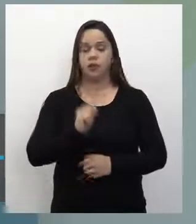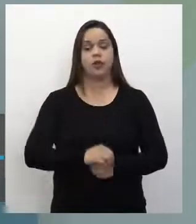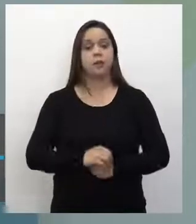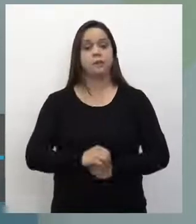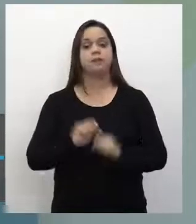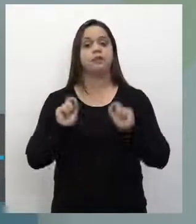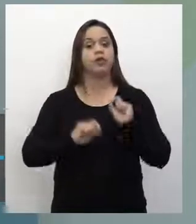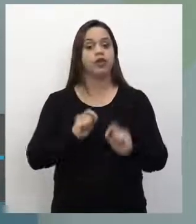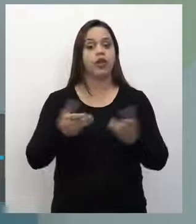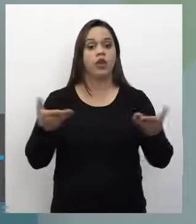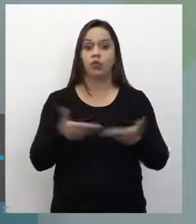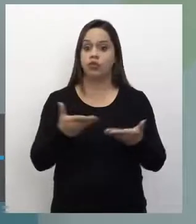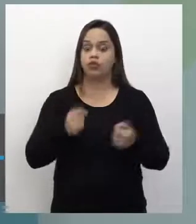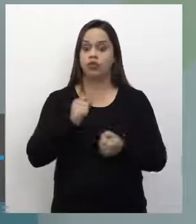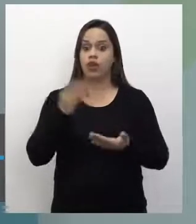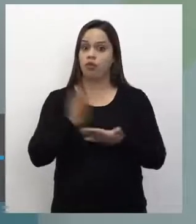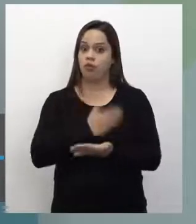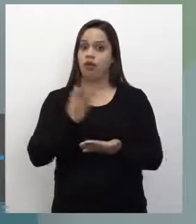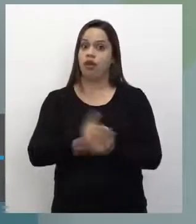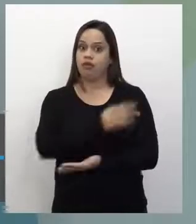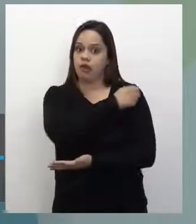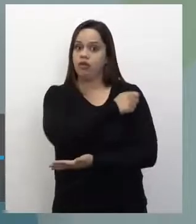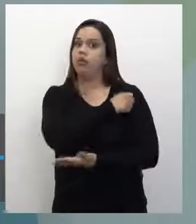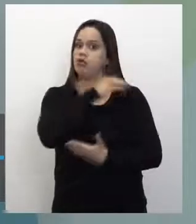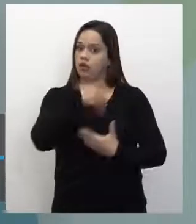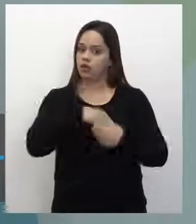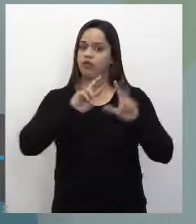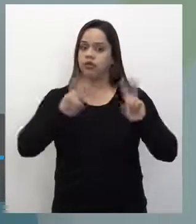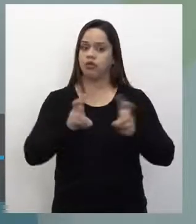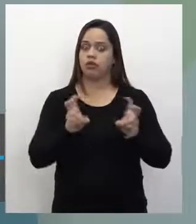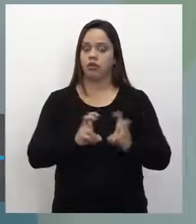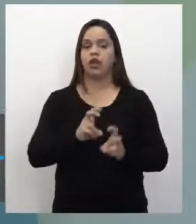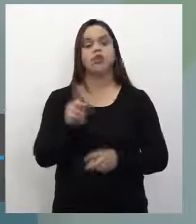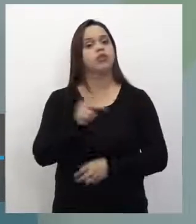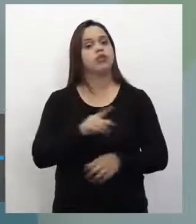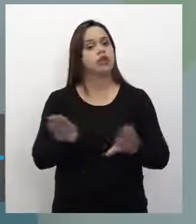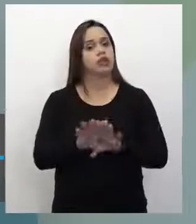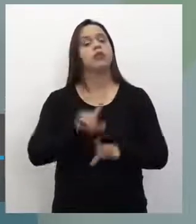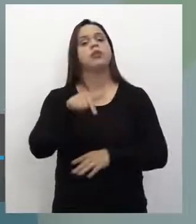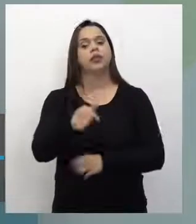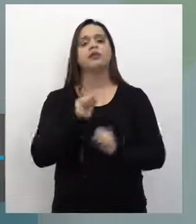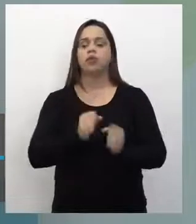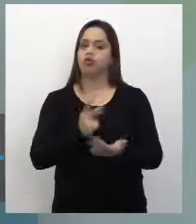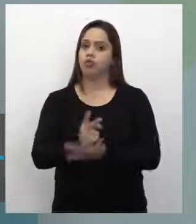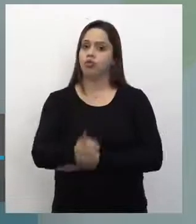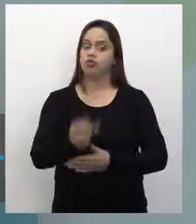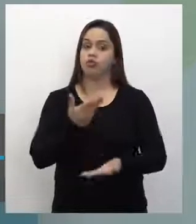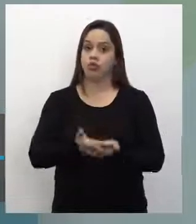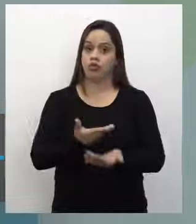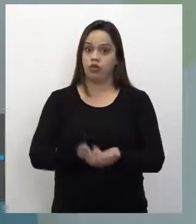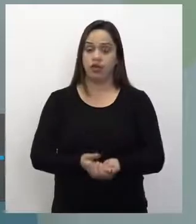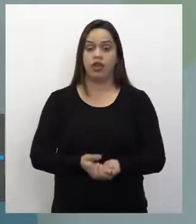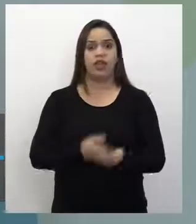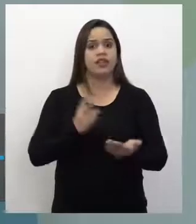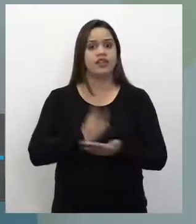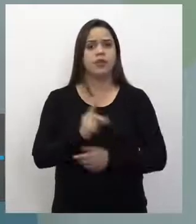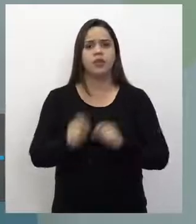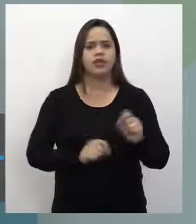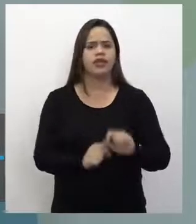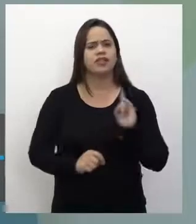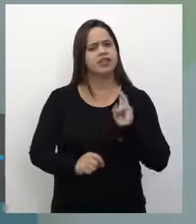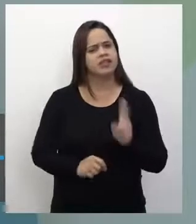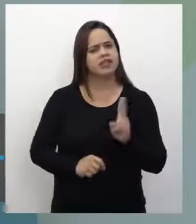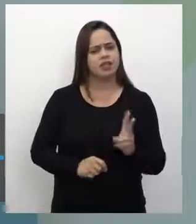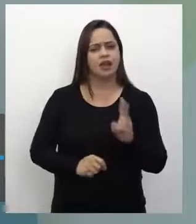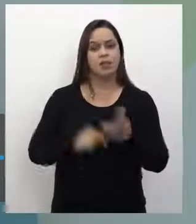esse é um recorte do caderno do aluno e do professor, então depois vocês podem continuar os estudos e sempre estar com uma caneta, um